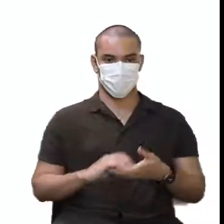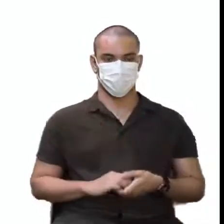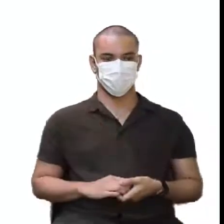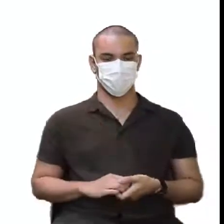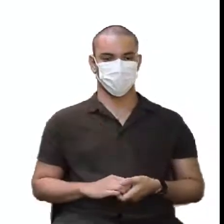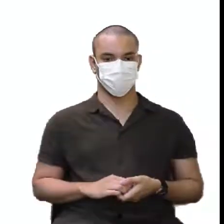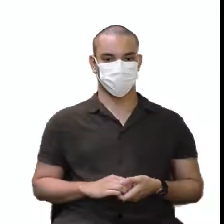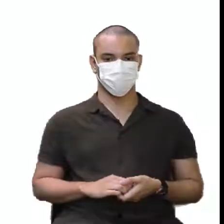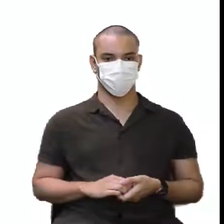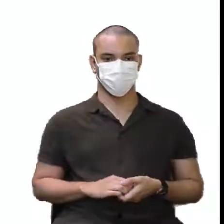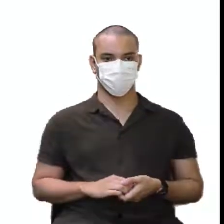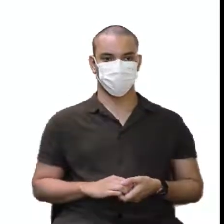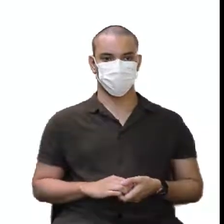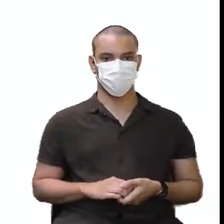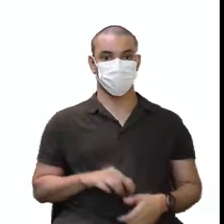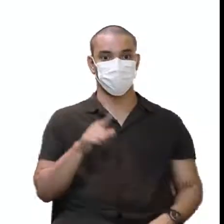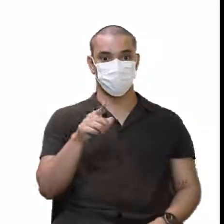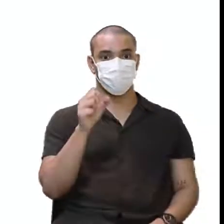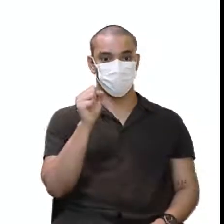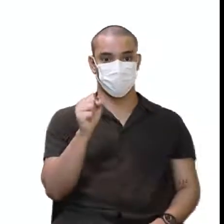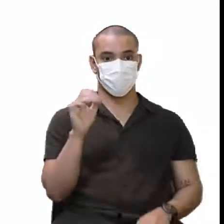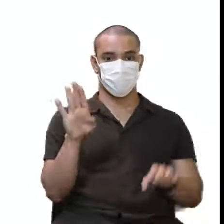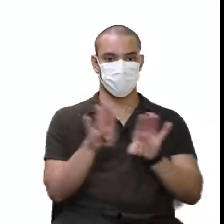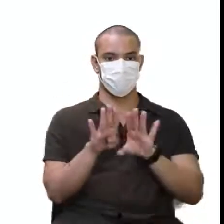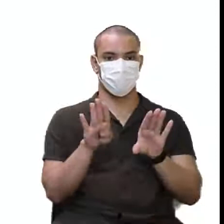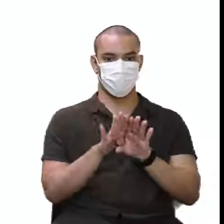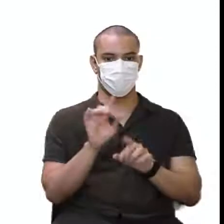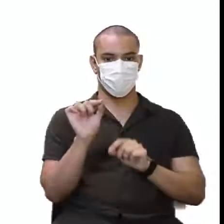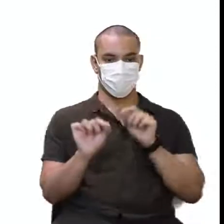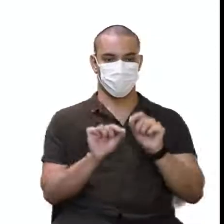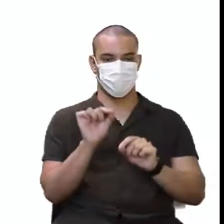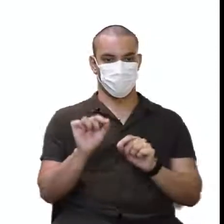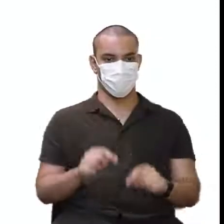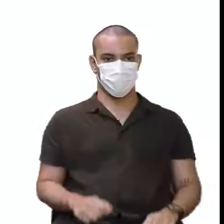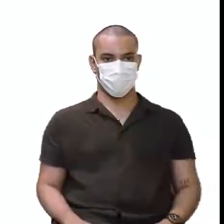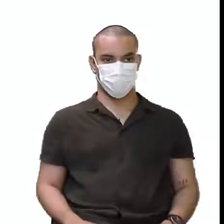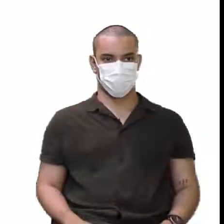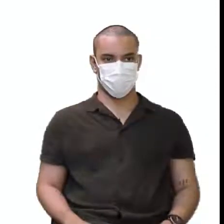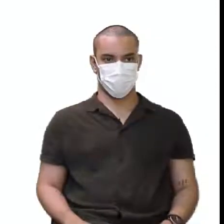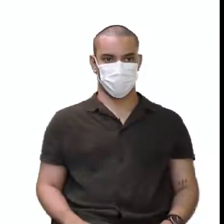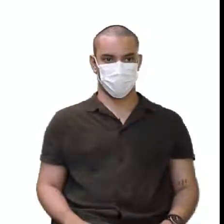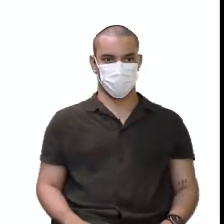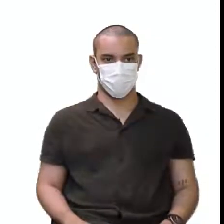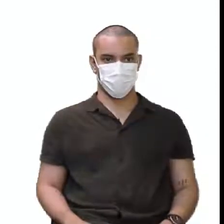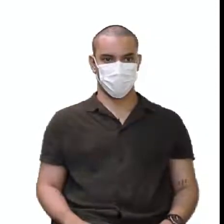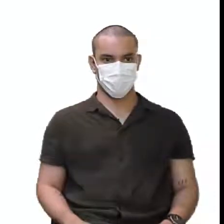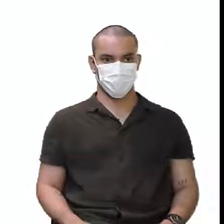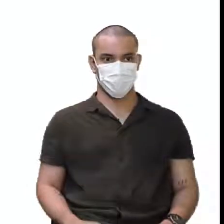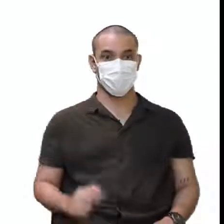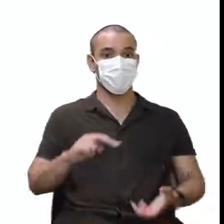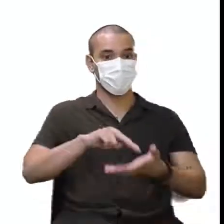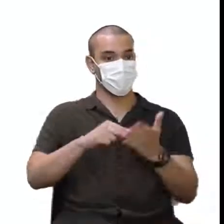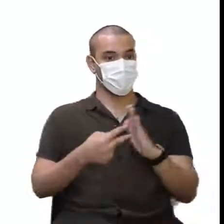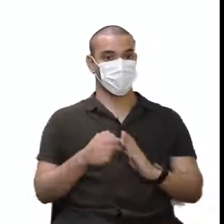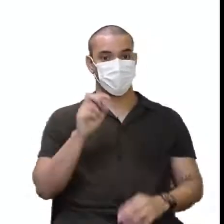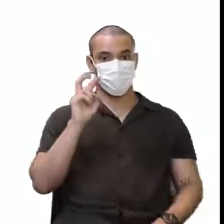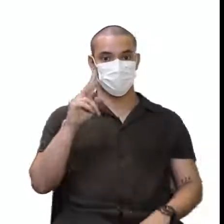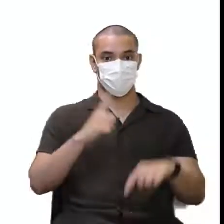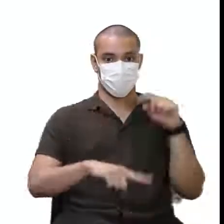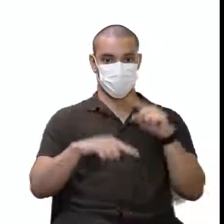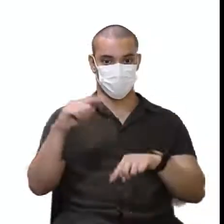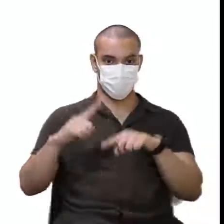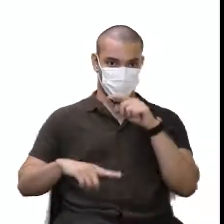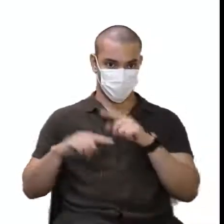né? Você pode ver isso aqui, gente, corresponde aos dois materiais que a gente está falando aqui, estames